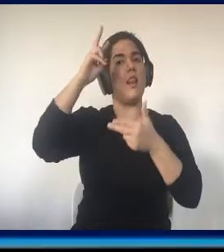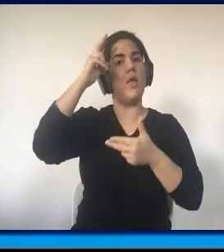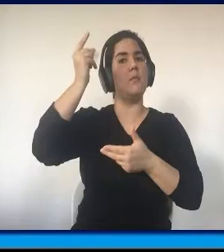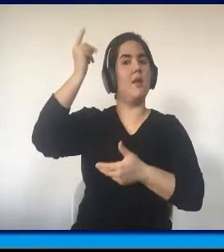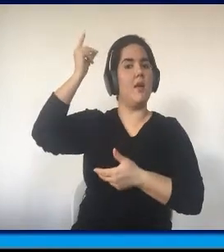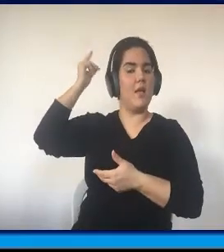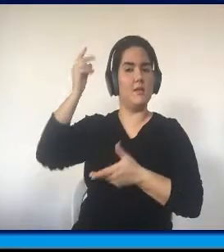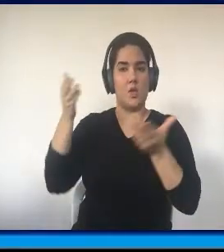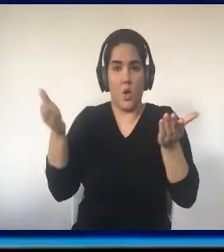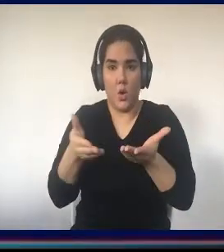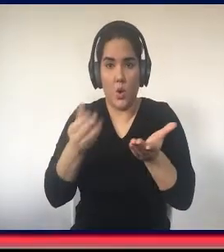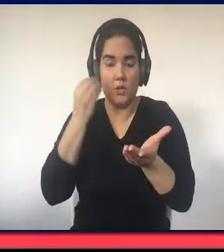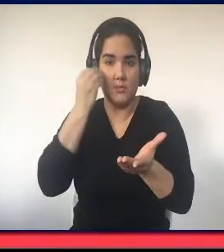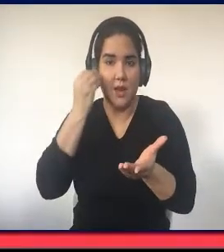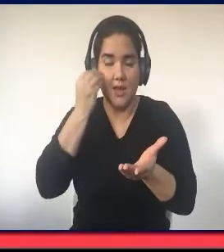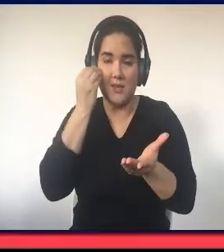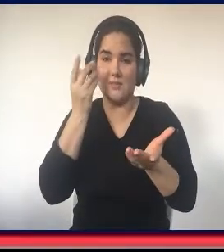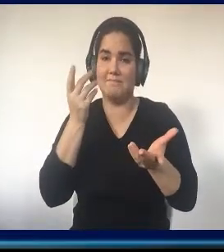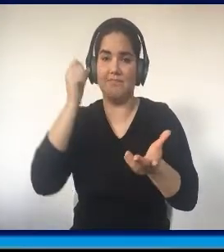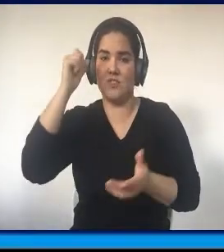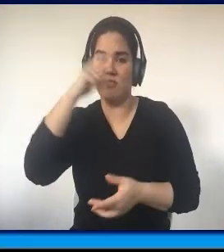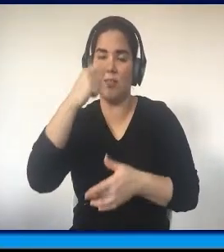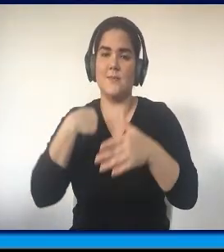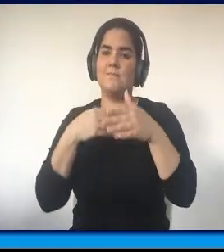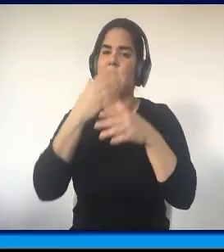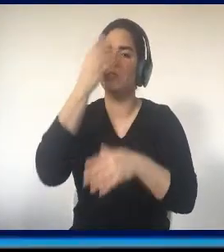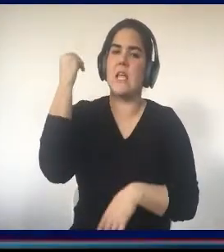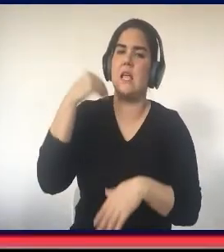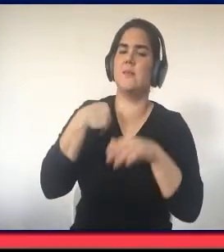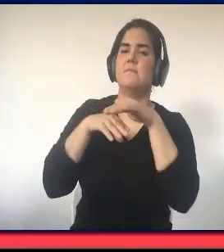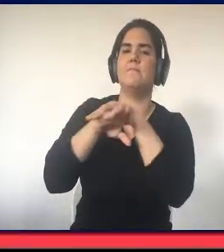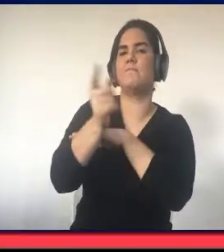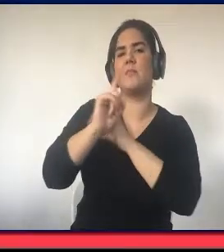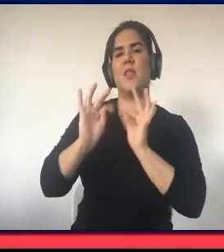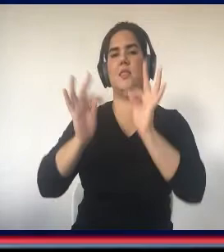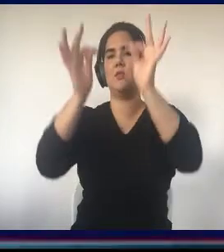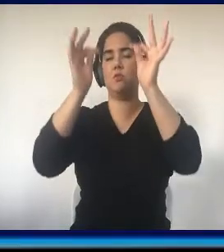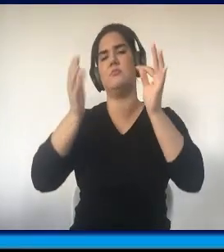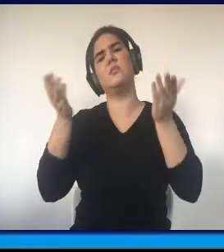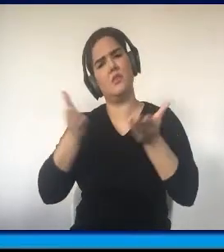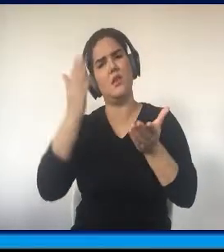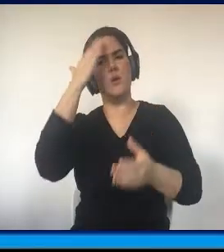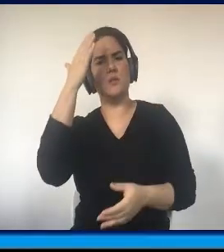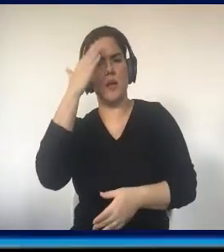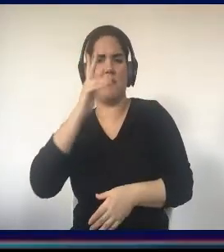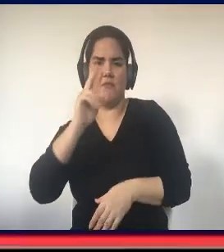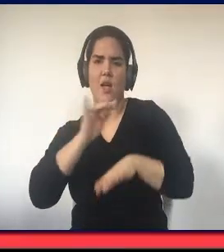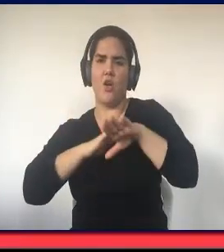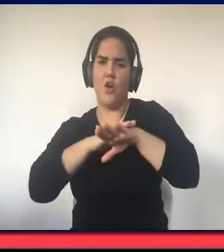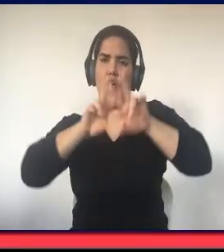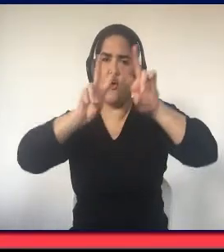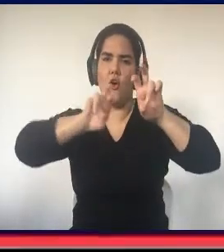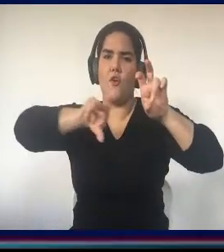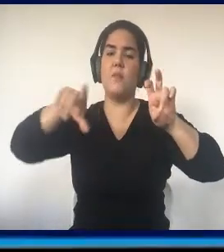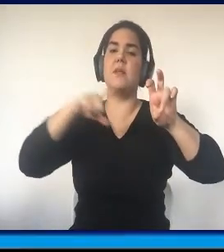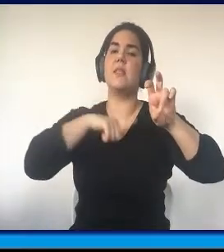difícil de entrar, então ele esquece. Então, assim, tudo bem que a gente vai conversar bastante sobre isso, mas, assim, são ideias, são previsões,